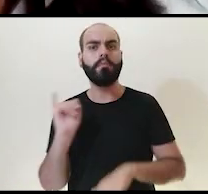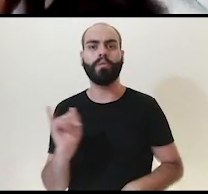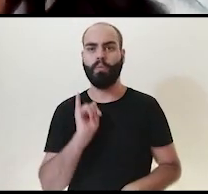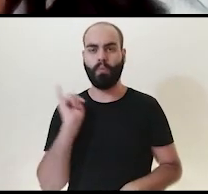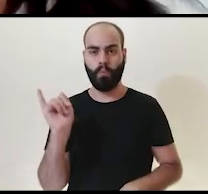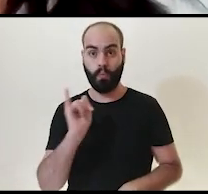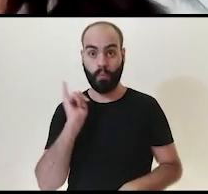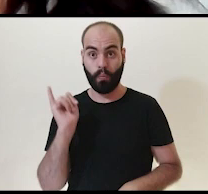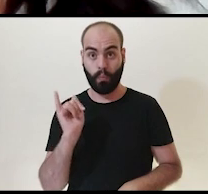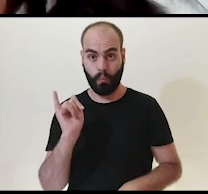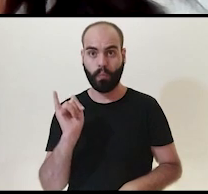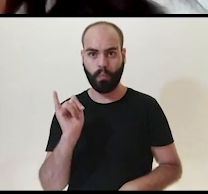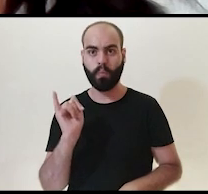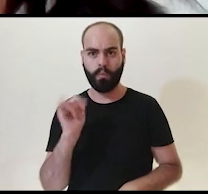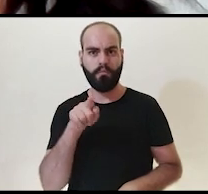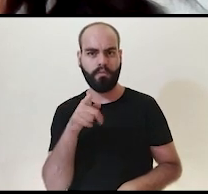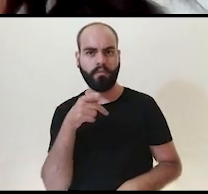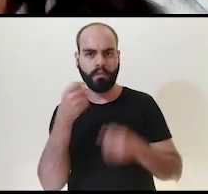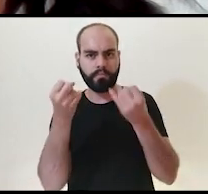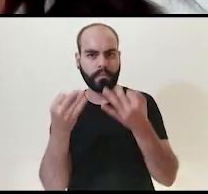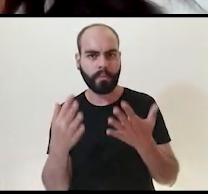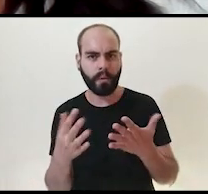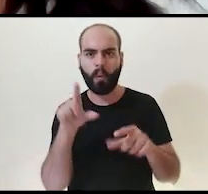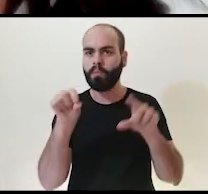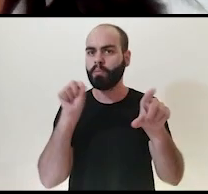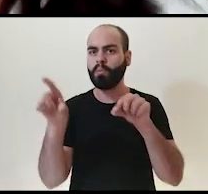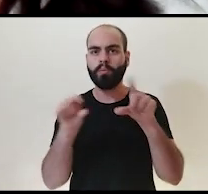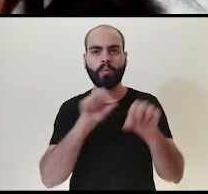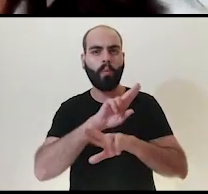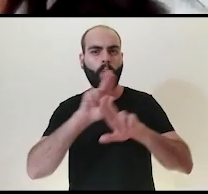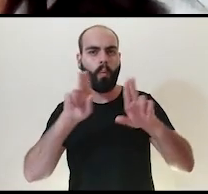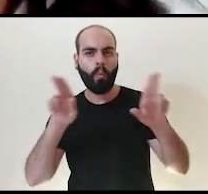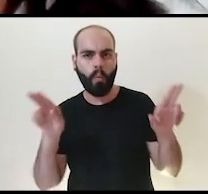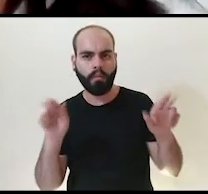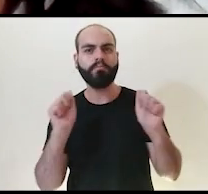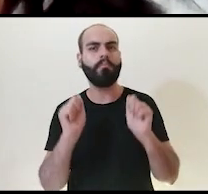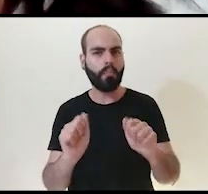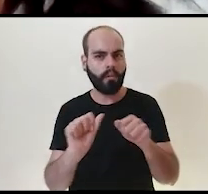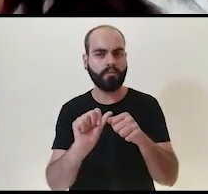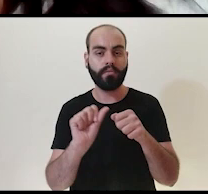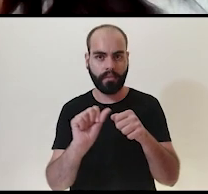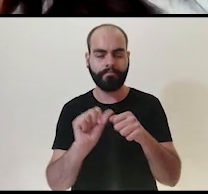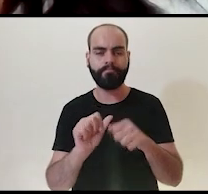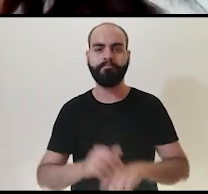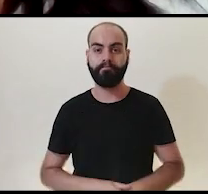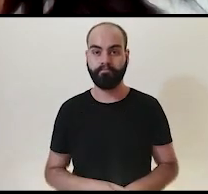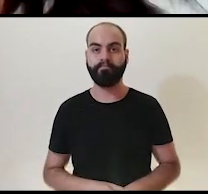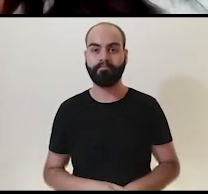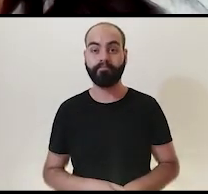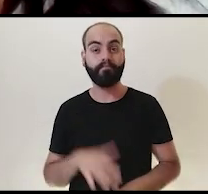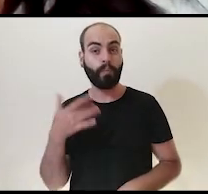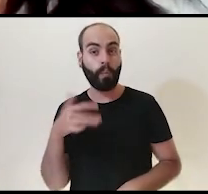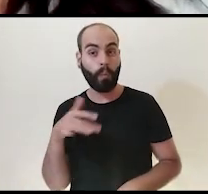falou, e existem muitas opções, né, que podem ser feitas assim. E,